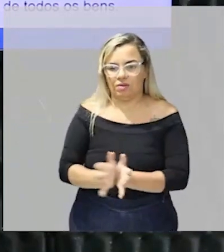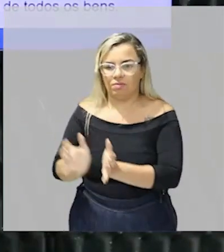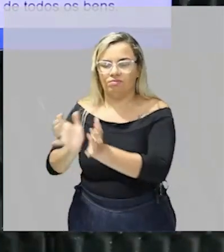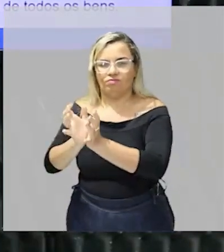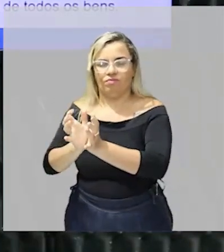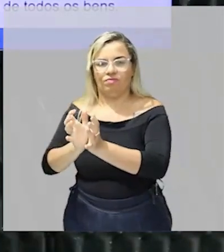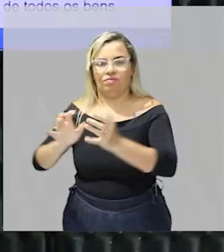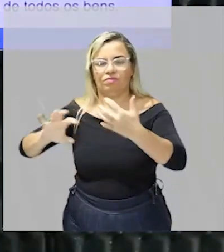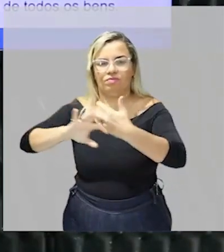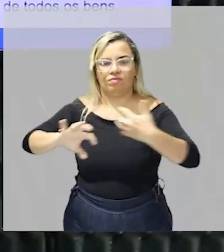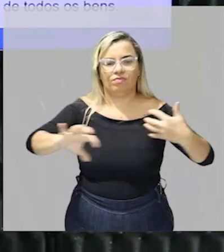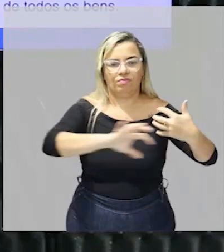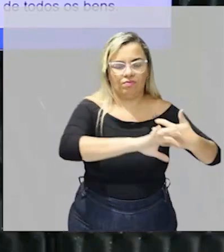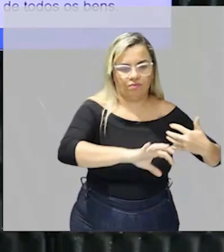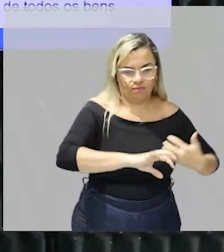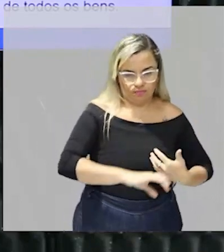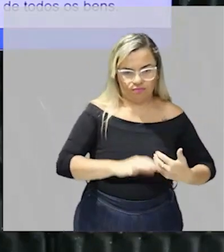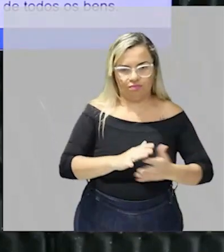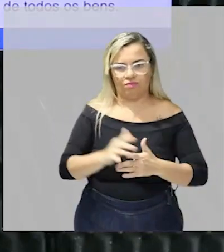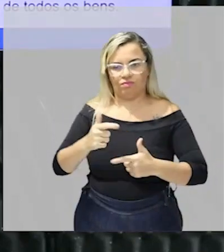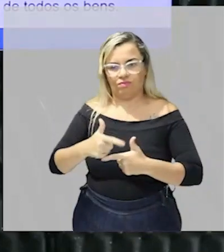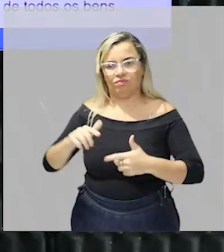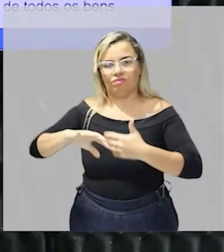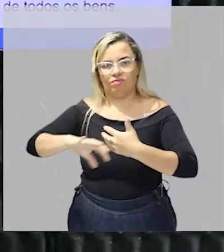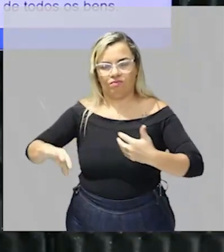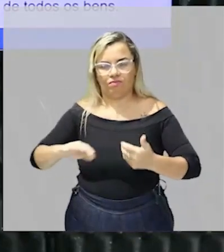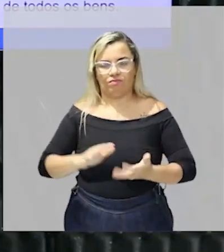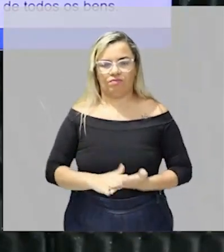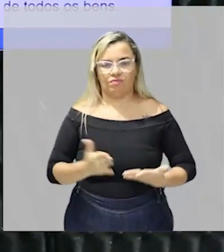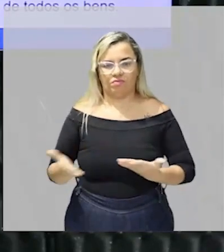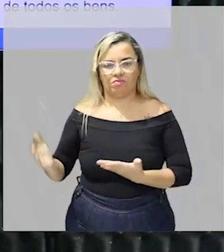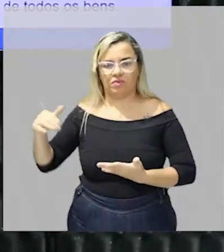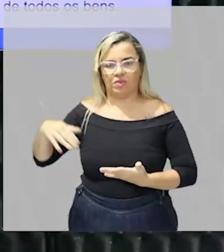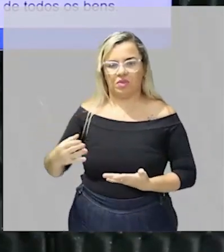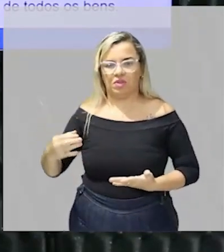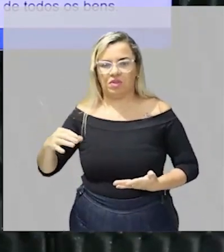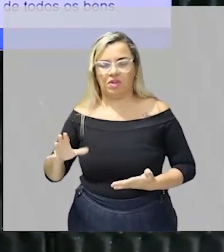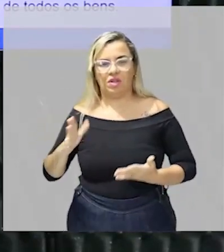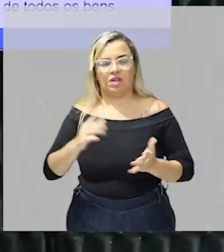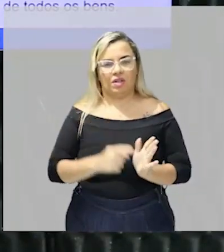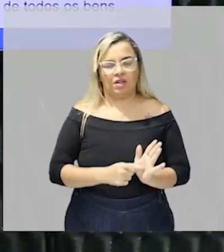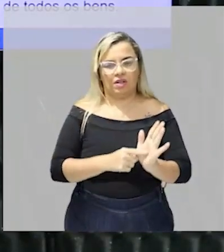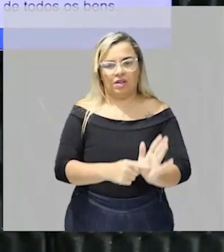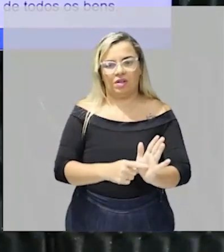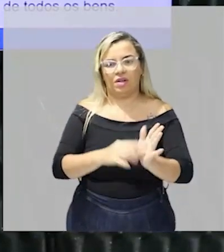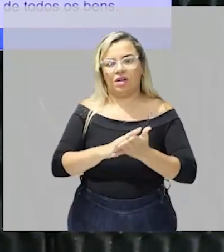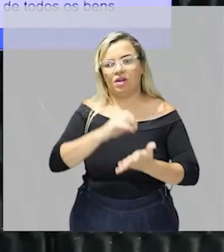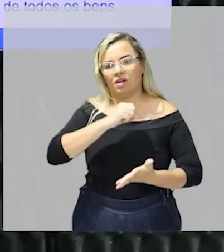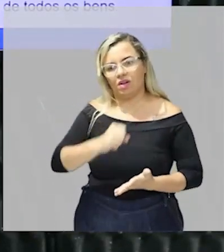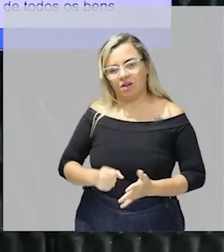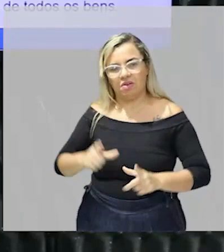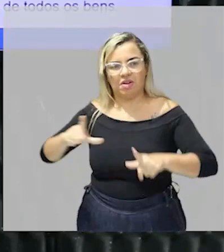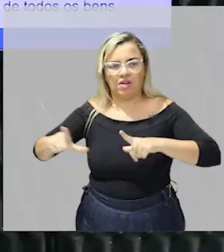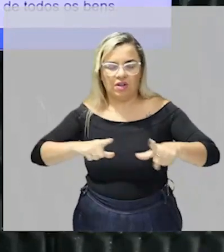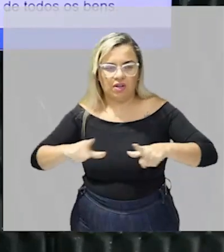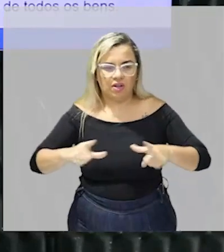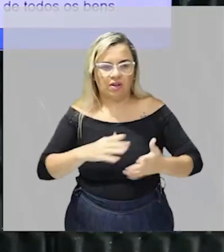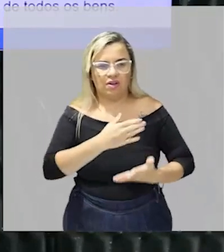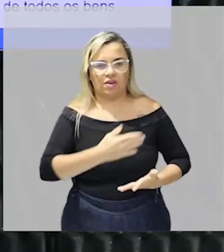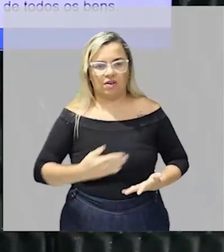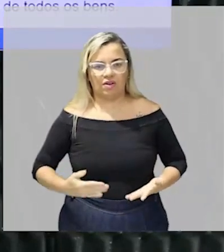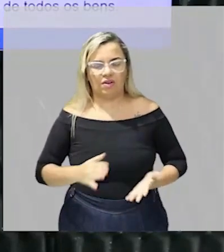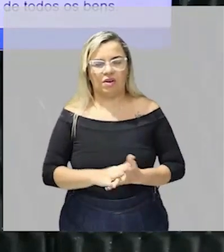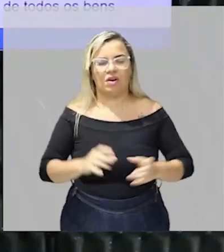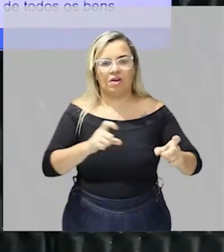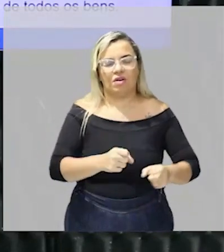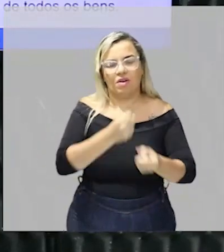inclusive, alguma dessas classes no texto, né, quando ele fala de nobres, de funcionários, de camponeses, escravos, ele está colocando alguma dessas classes.